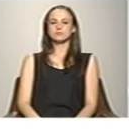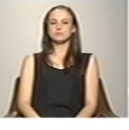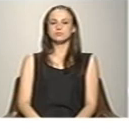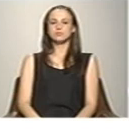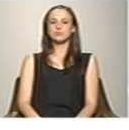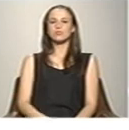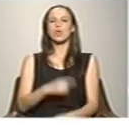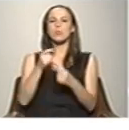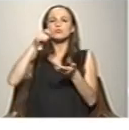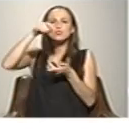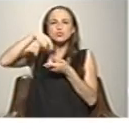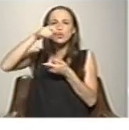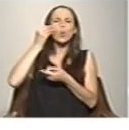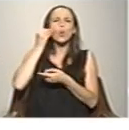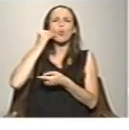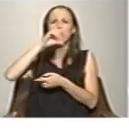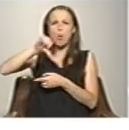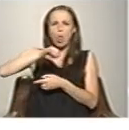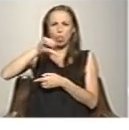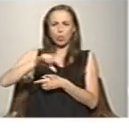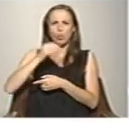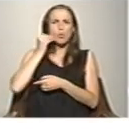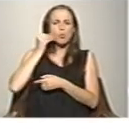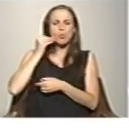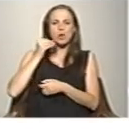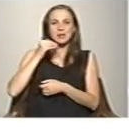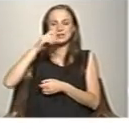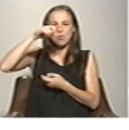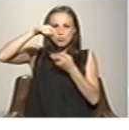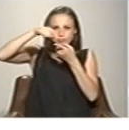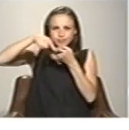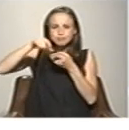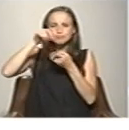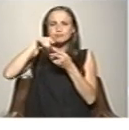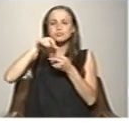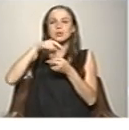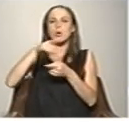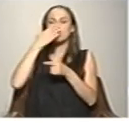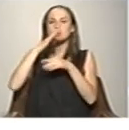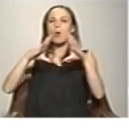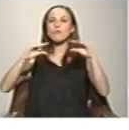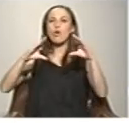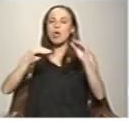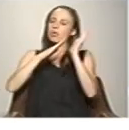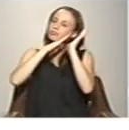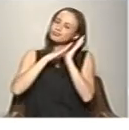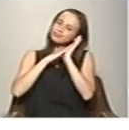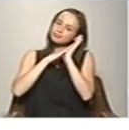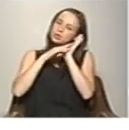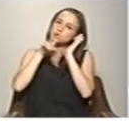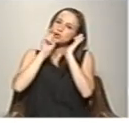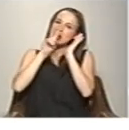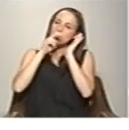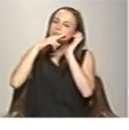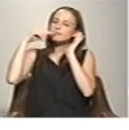usar esses óleos? Como é que se usam os óleos? Por exemplo, umas gotinhas de essência de óleo na almofada, vira a almofada ao contrário, o cheiro